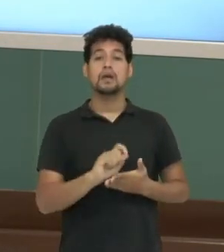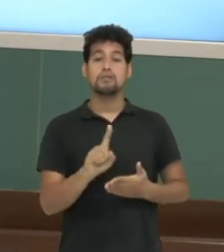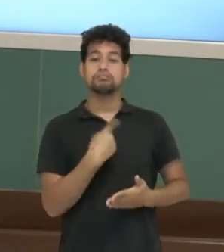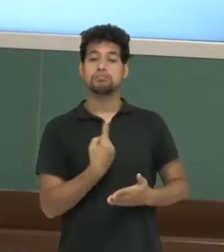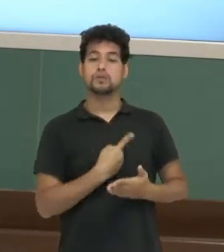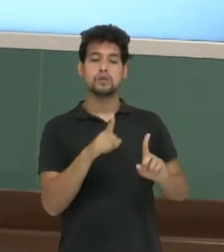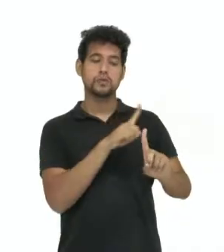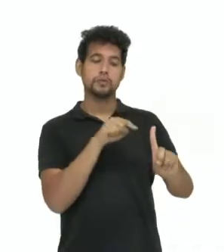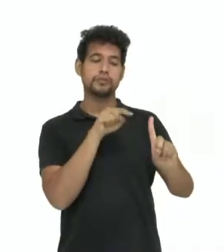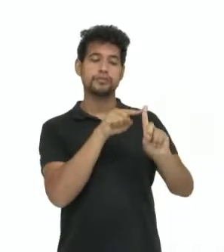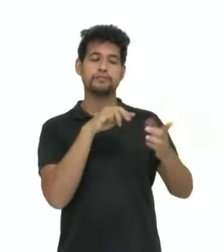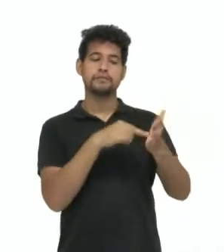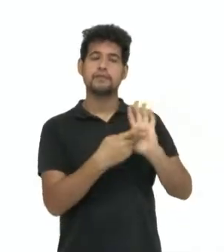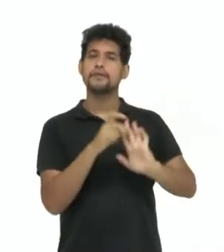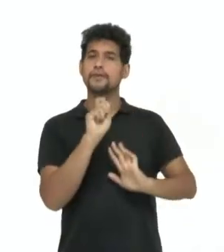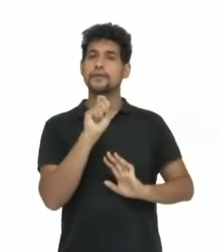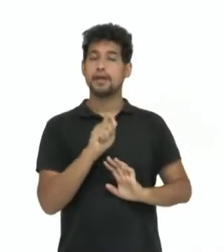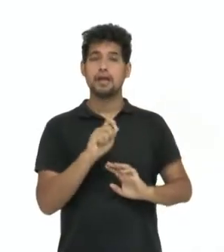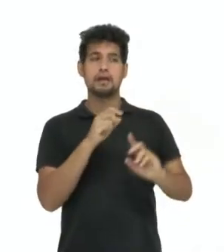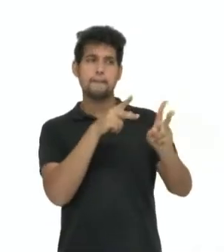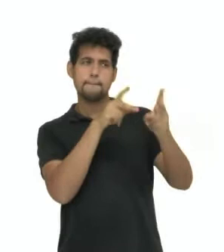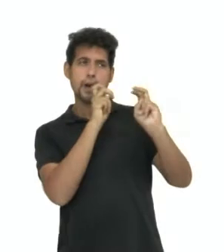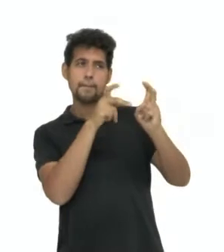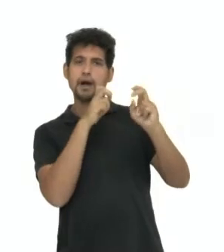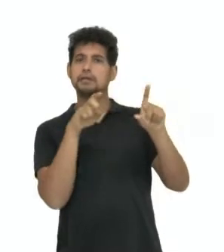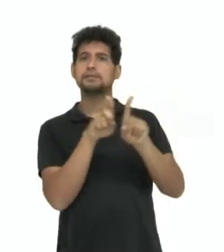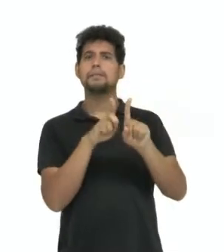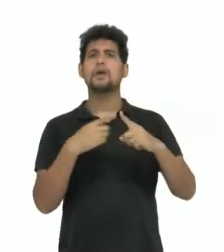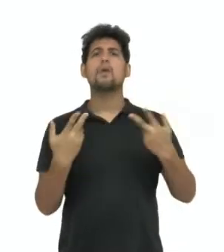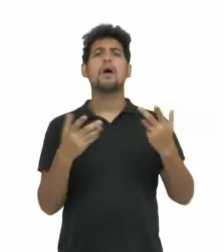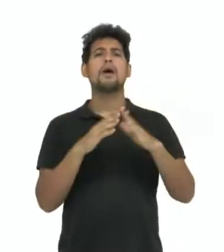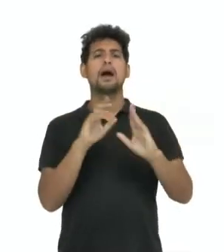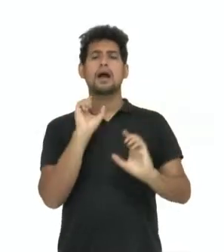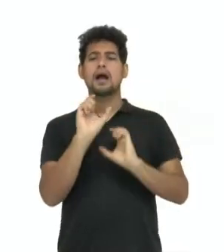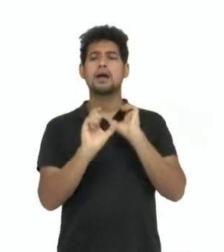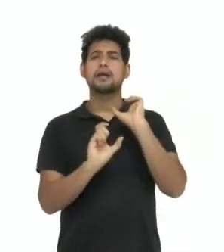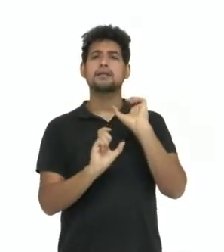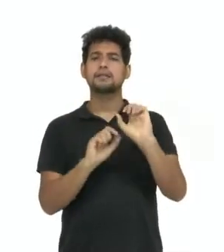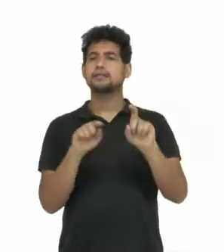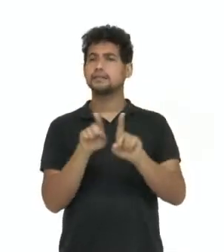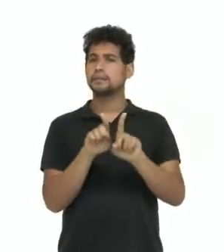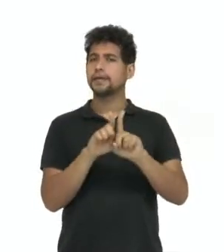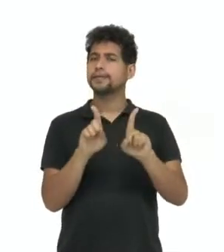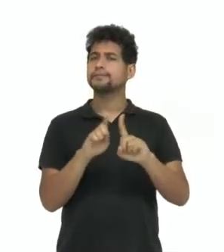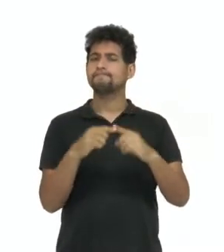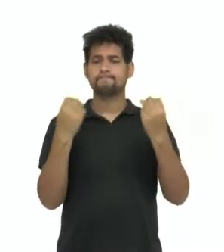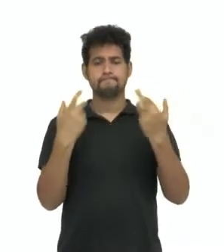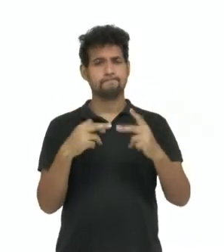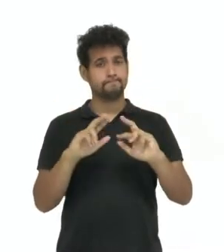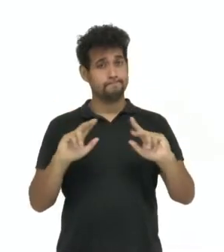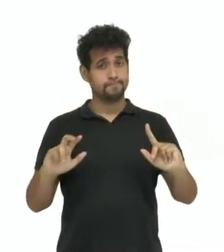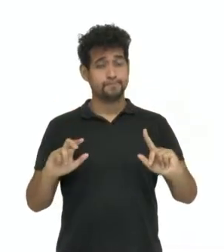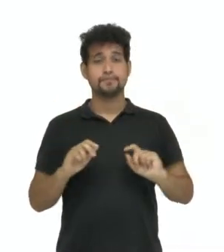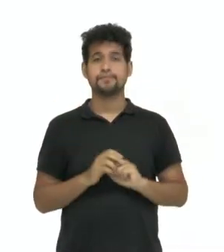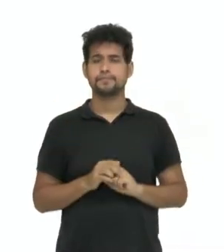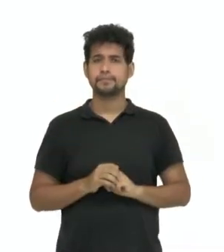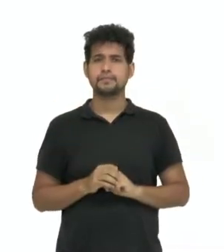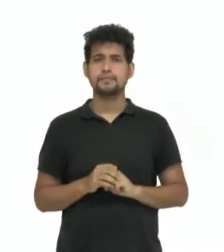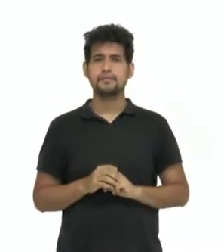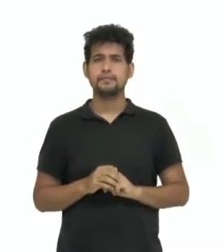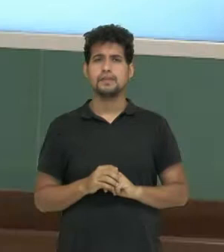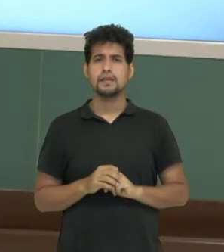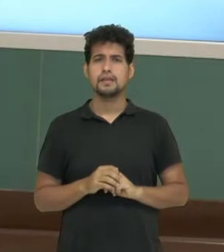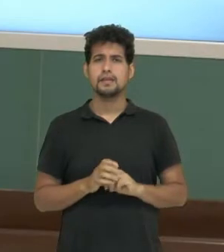nosso objetivo, que é identificar as características dos mamíferos, isso mesmo. E